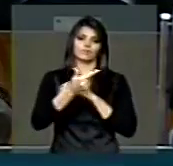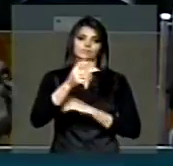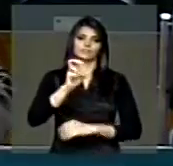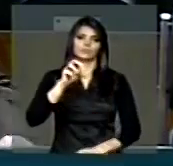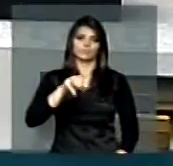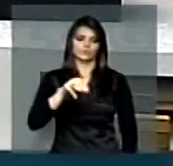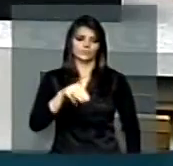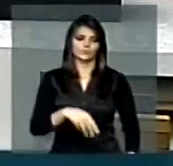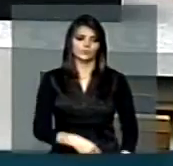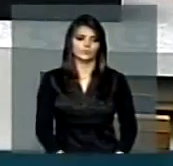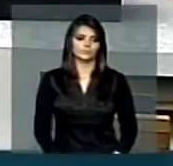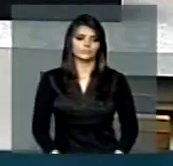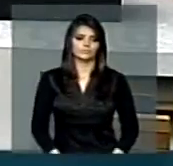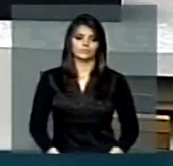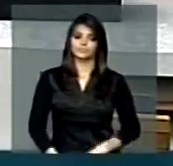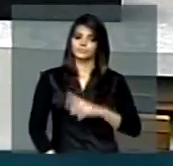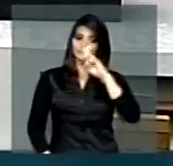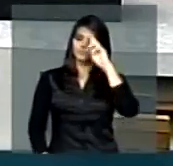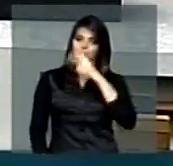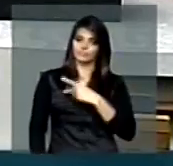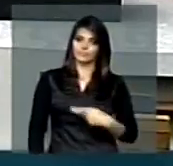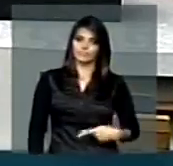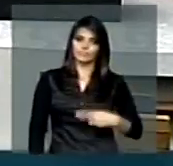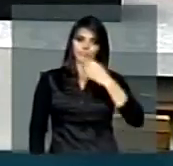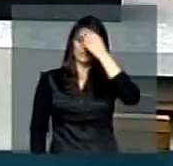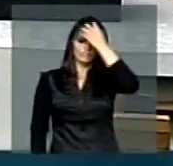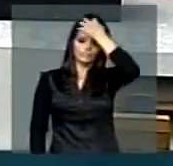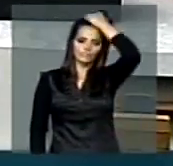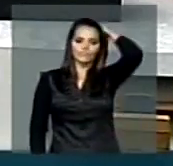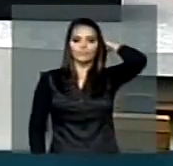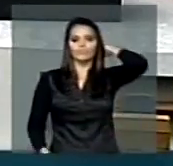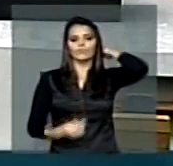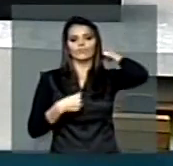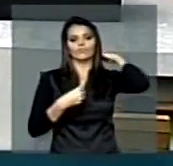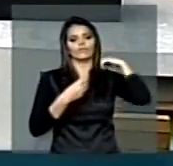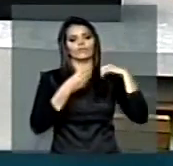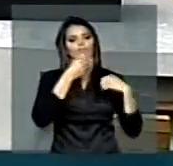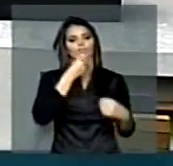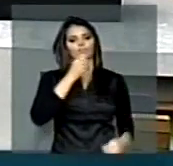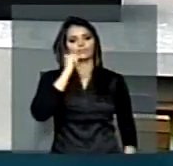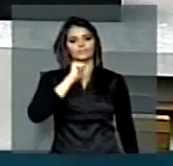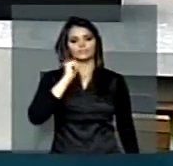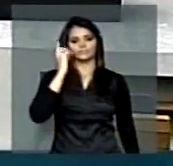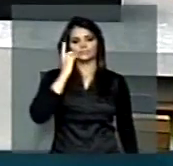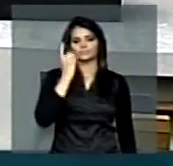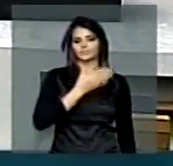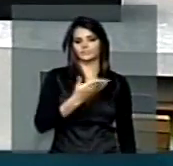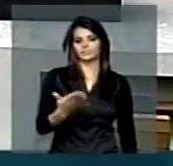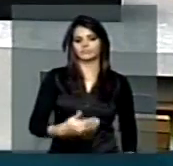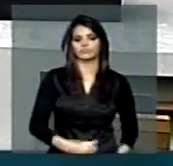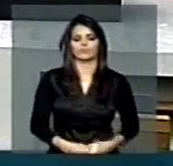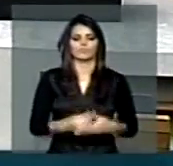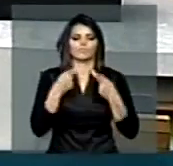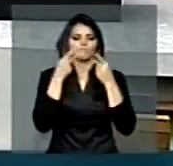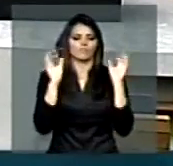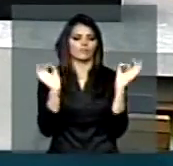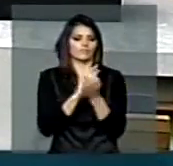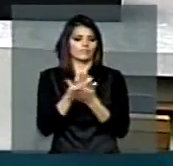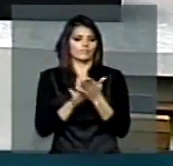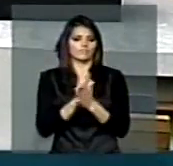25 minutos. Senhor presidente, senhoras e senhores deputados, eu até não ia tocar no